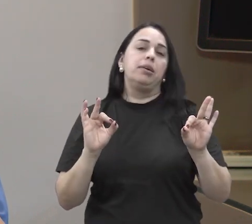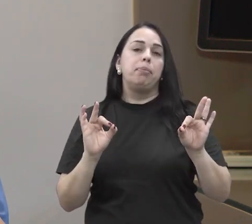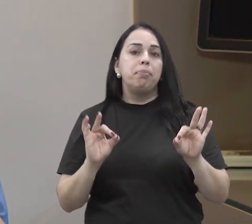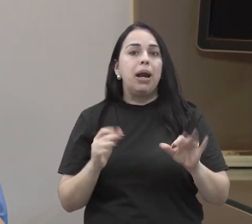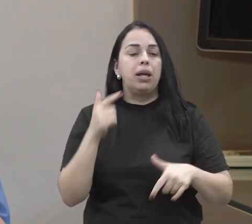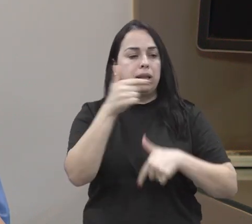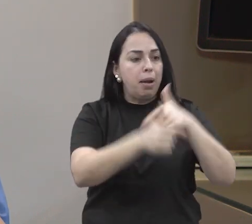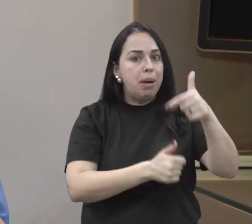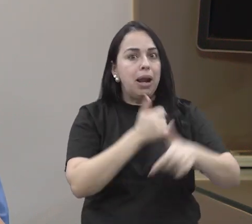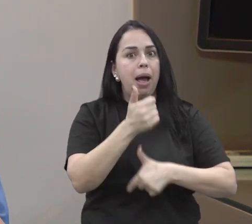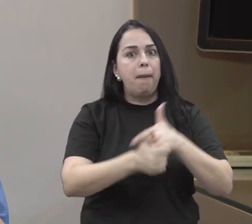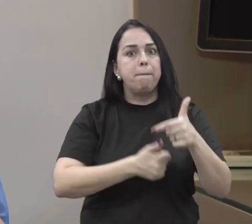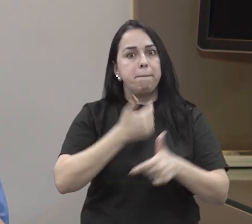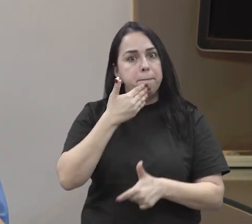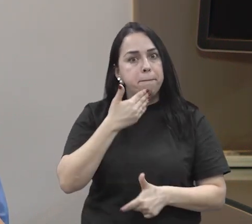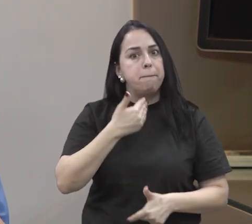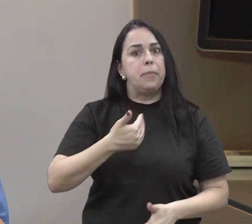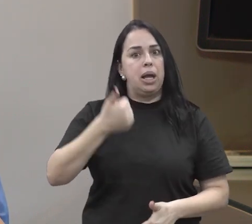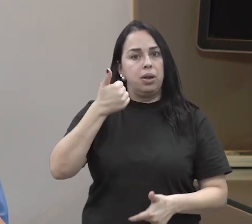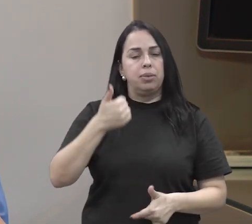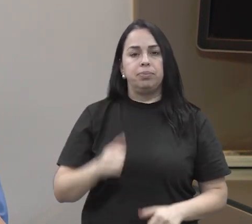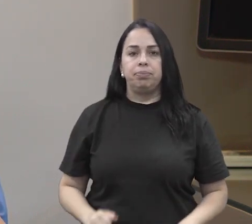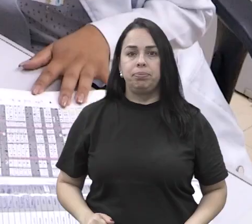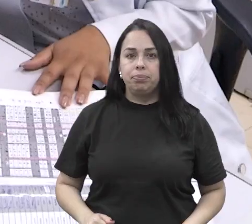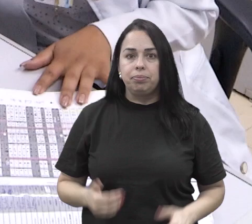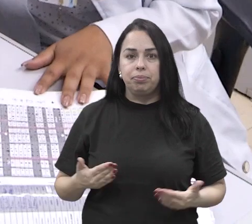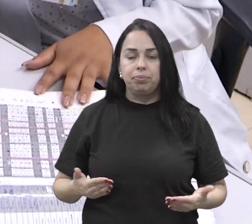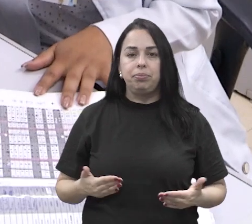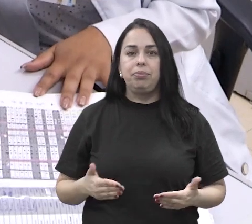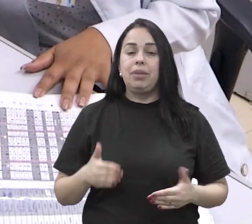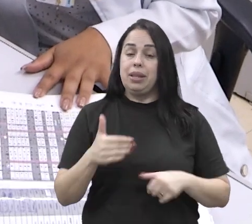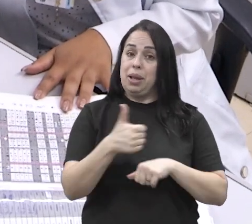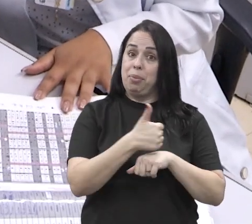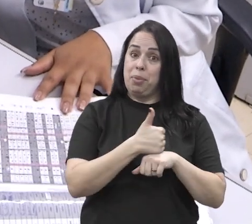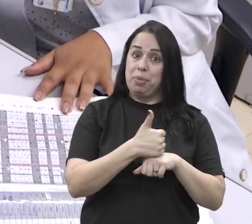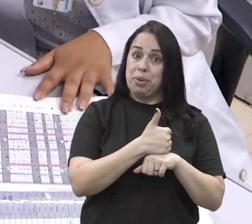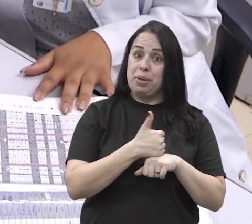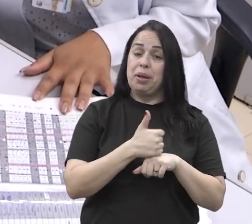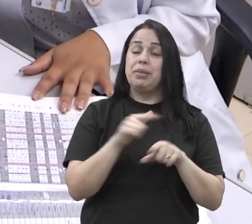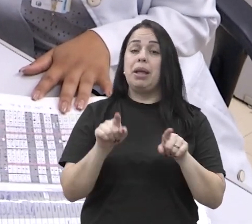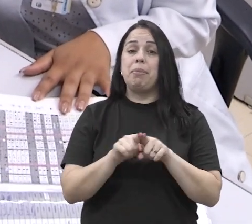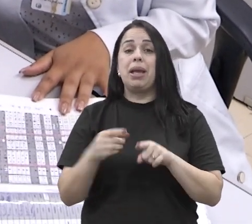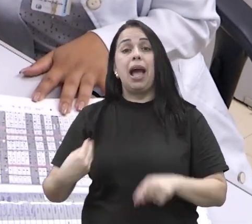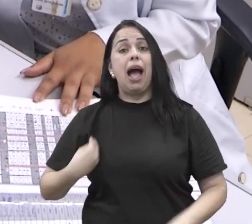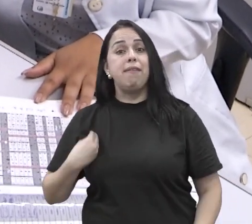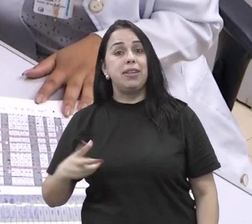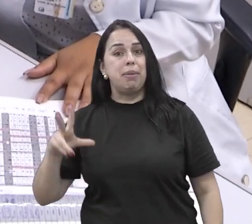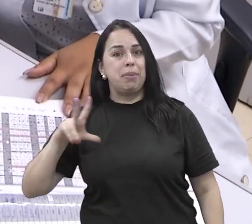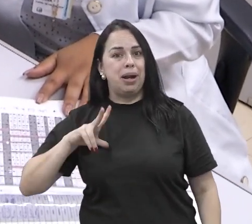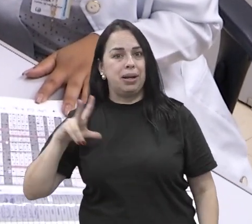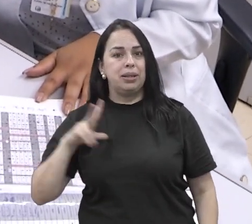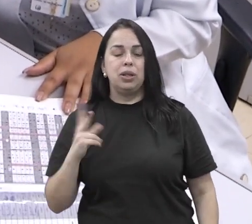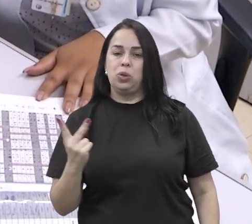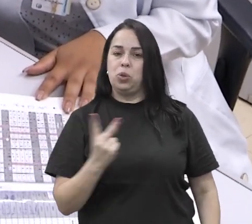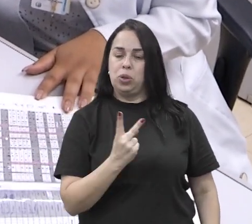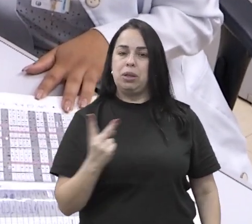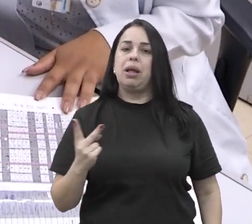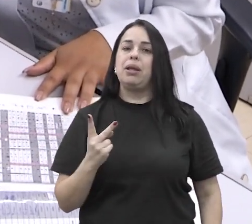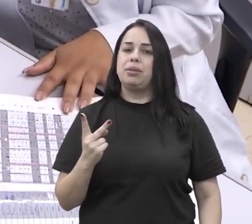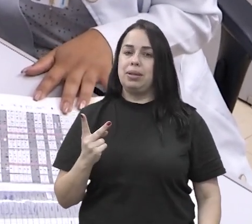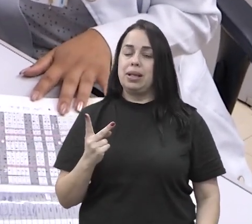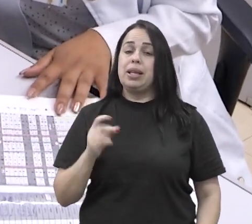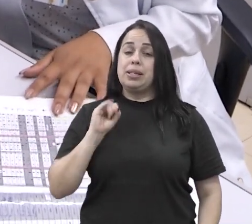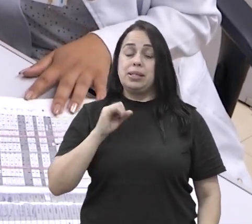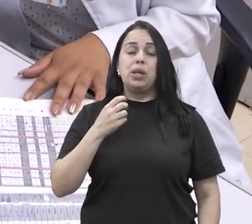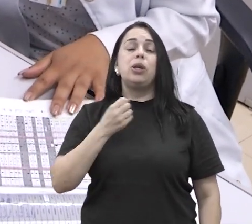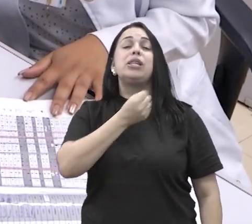ele possa trabalhar de uma maneira adequada. Além do lado profissional, a vida pessoal da categoria também